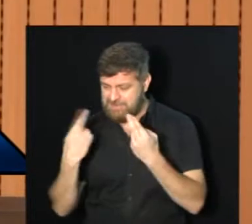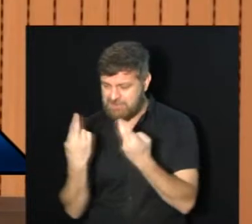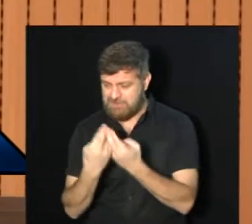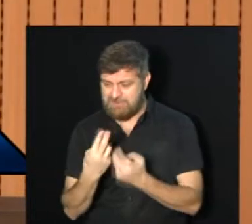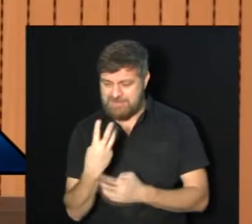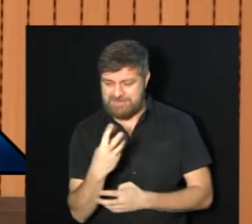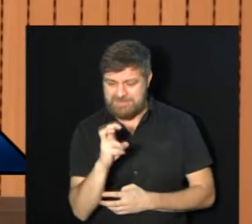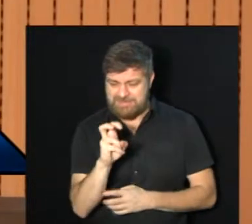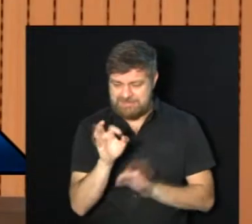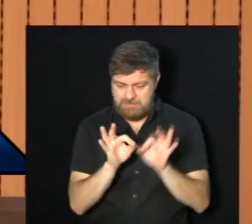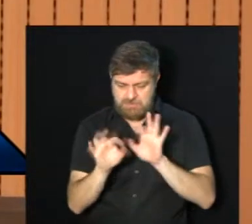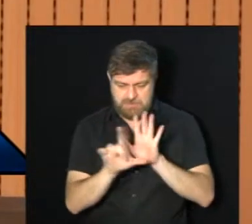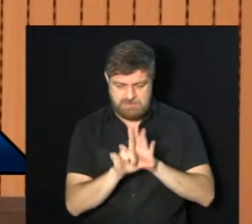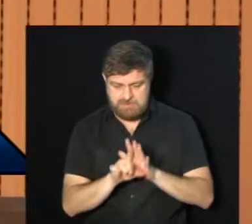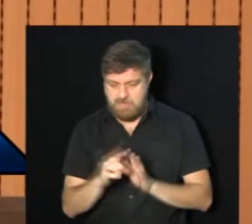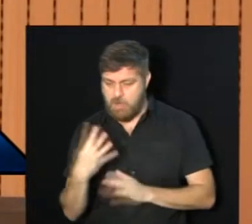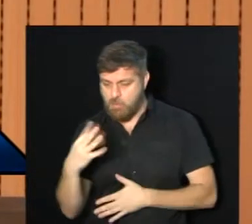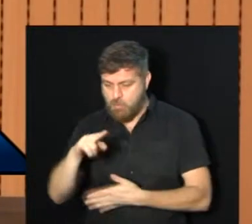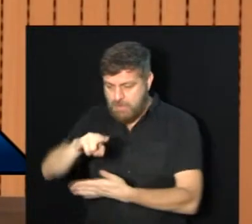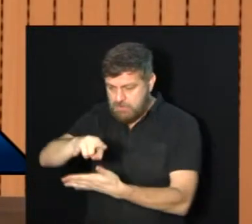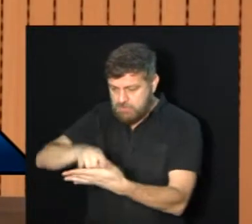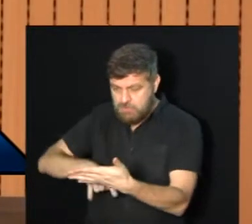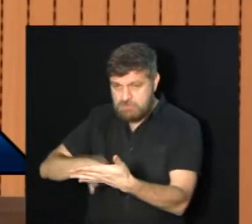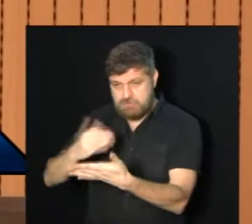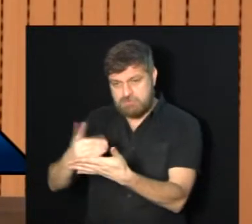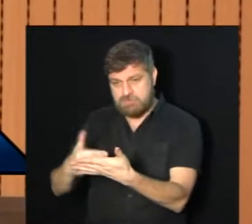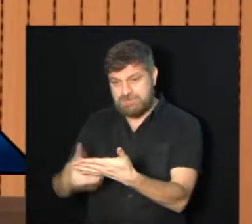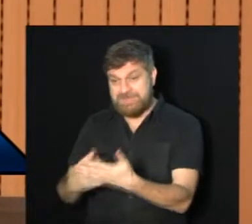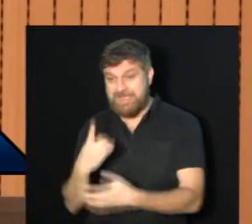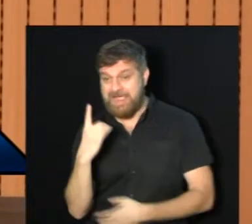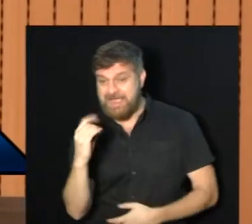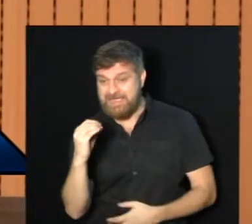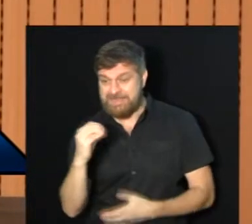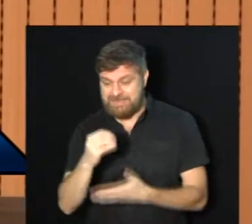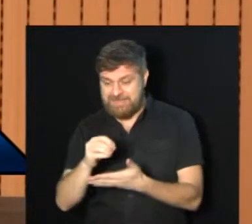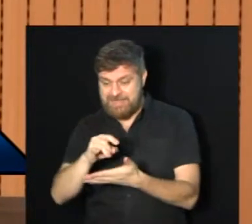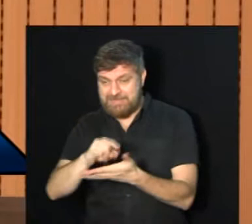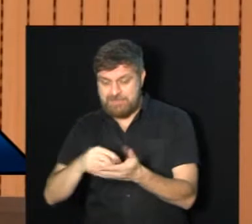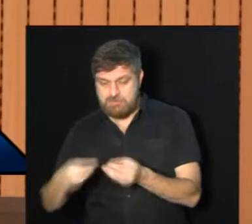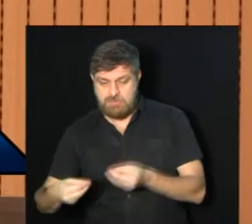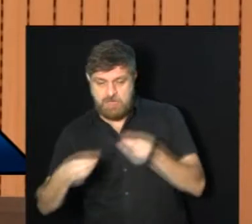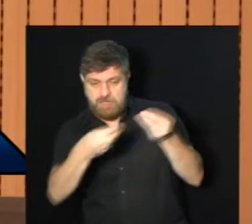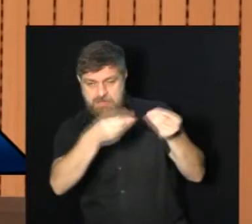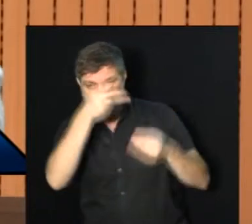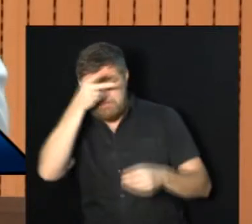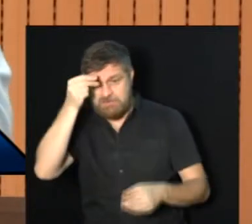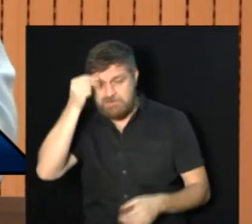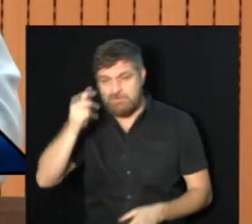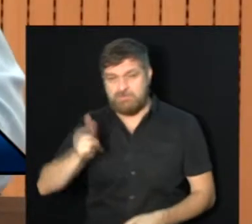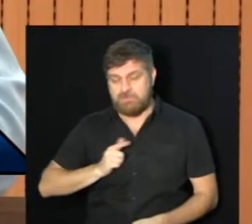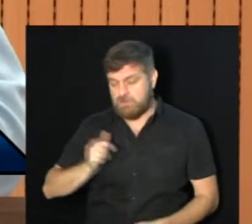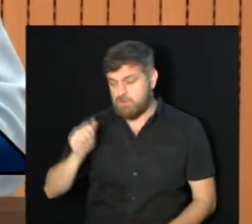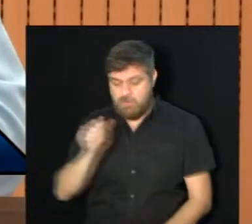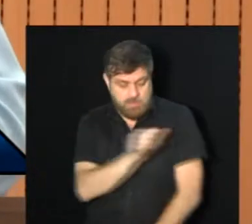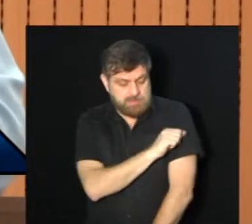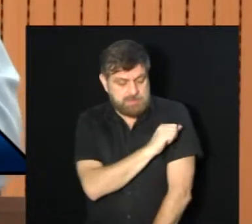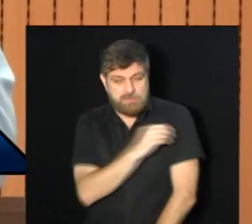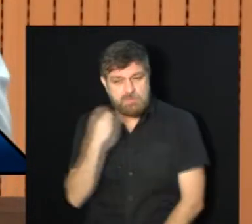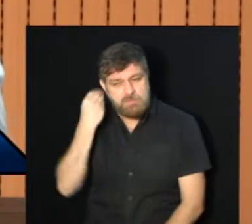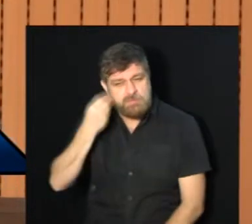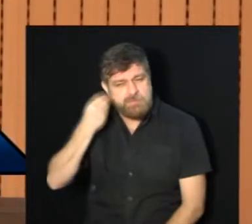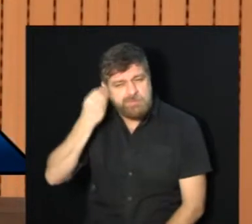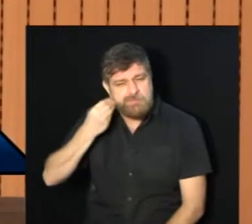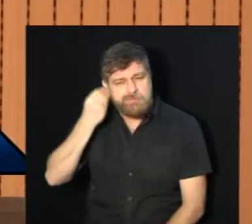projetos de lei, 4 moções e 10 indicações. Nesse tempo, os alunos que aqui passaram tiveram a oportunidade de